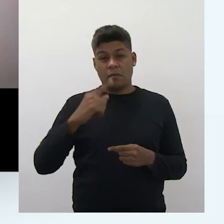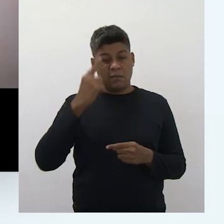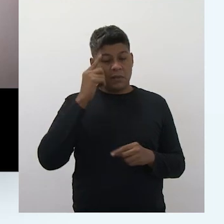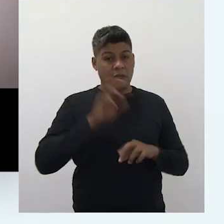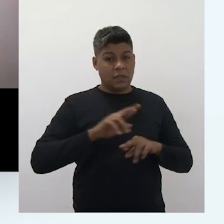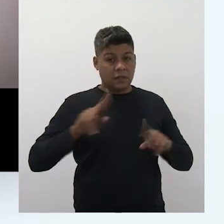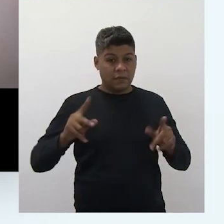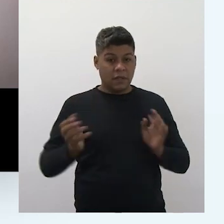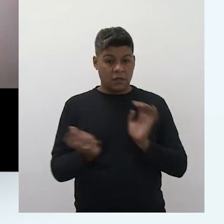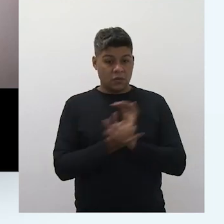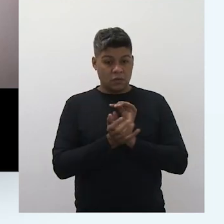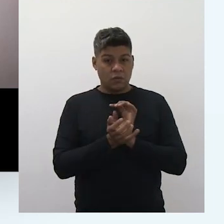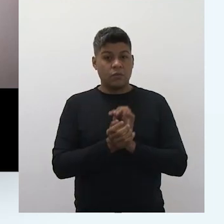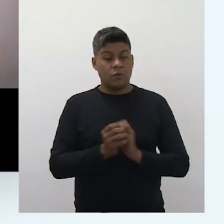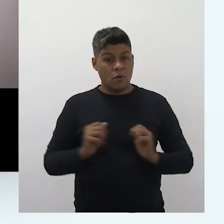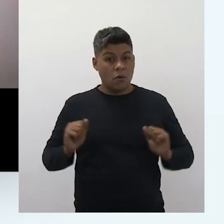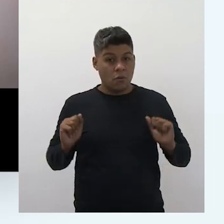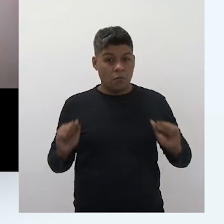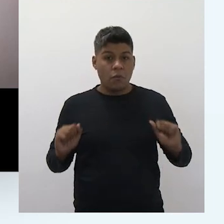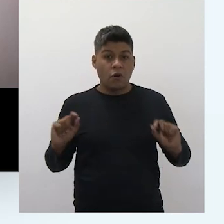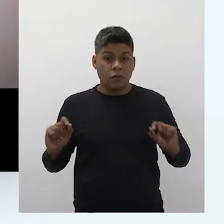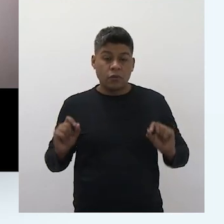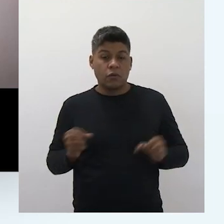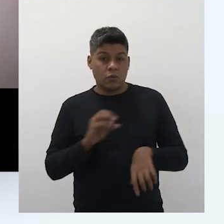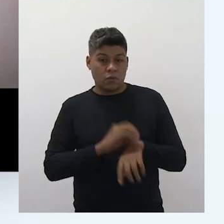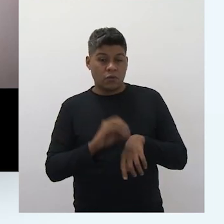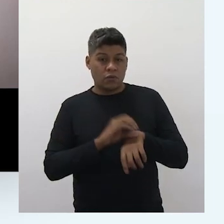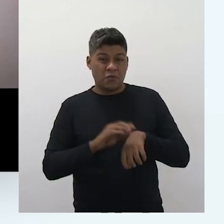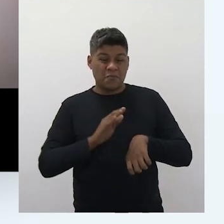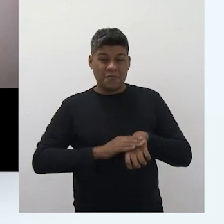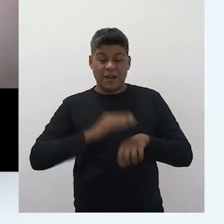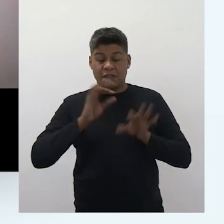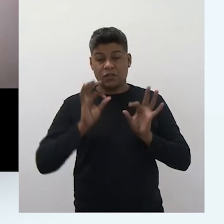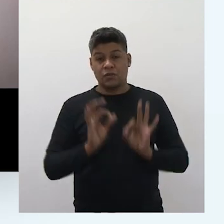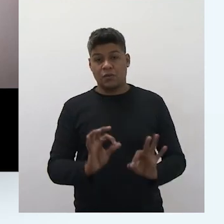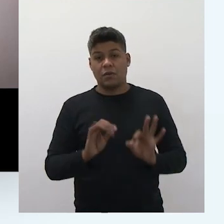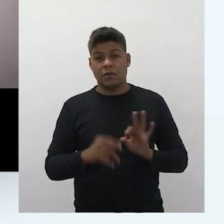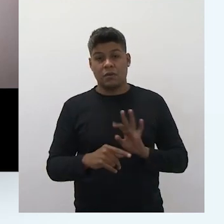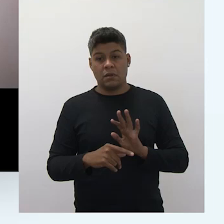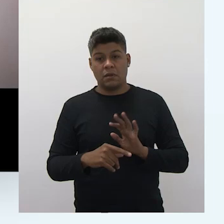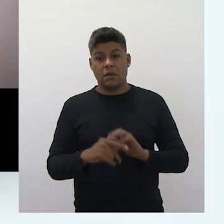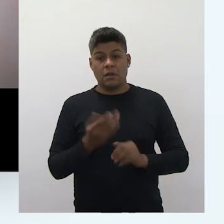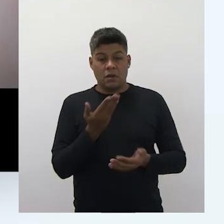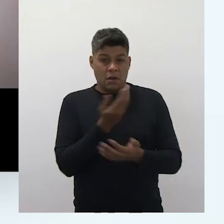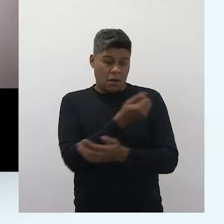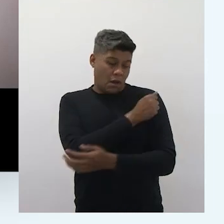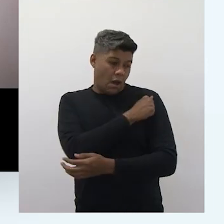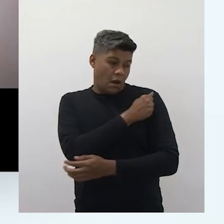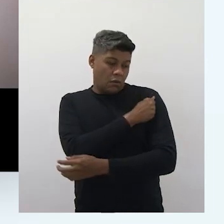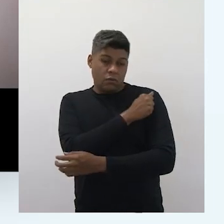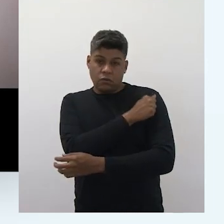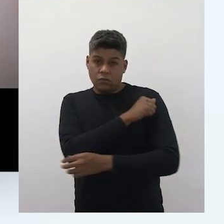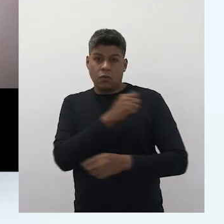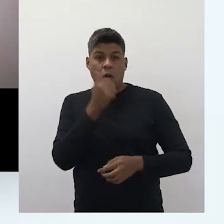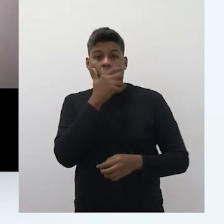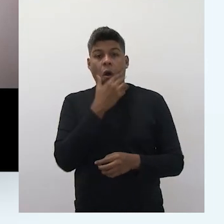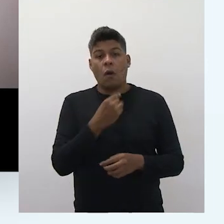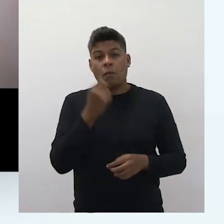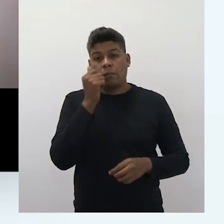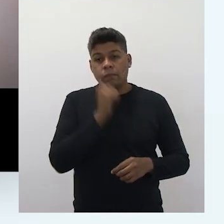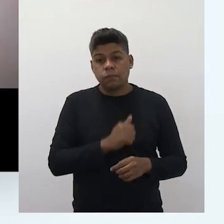diferentes ciclos, possibilita uma formação mais holística das e dos estudantes, ampliando o seu